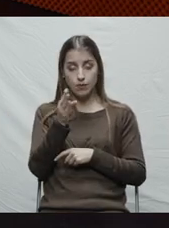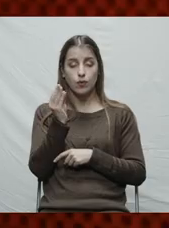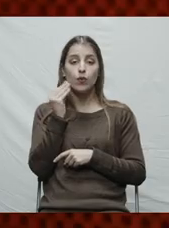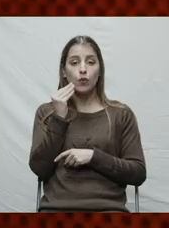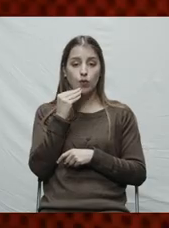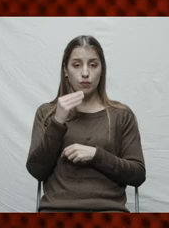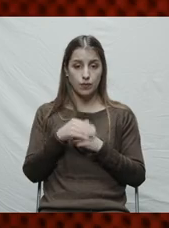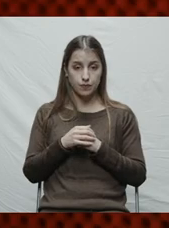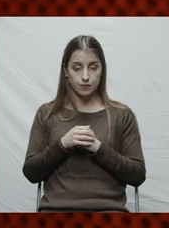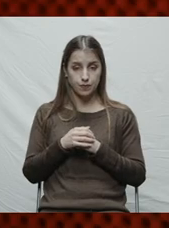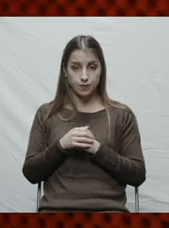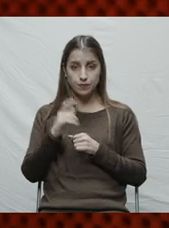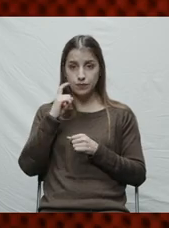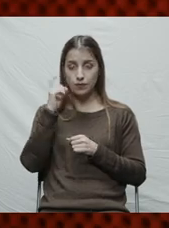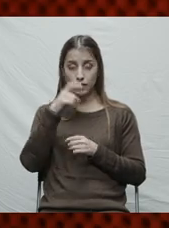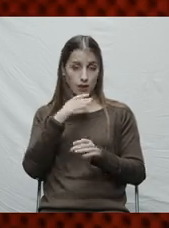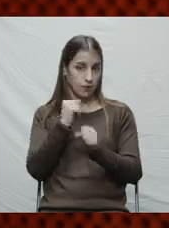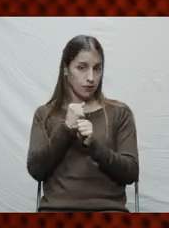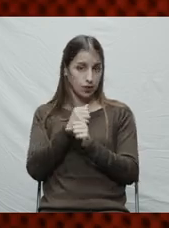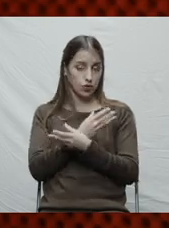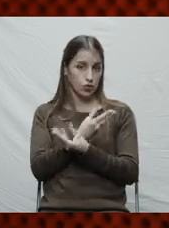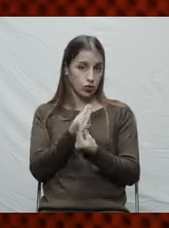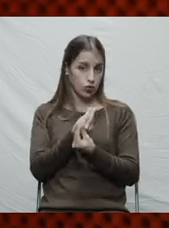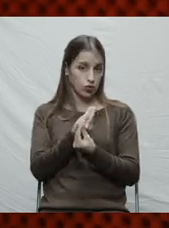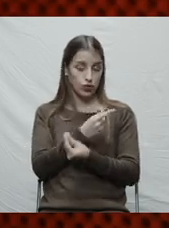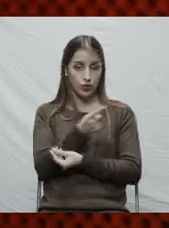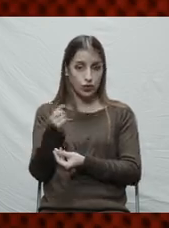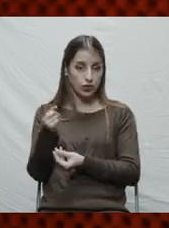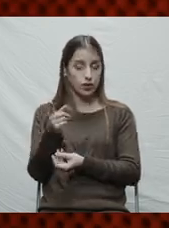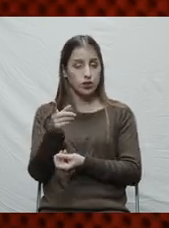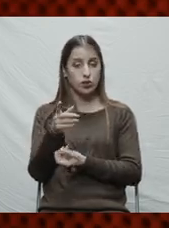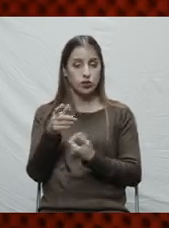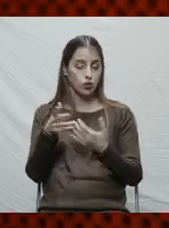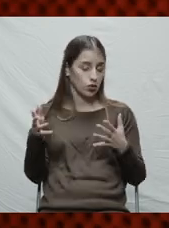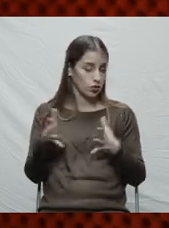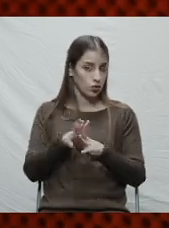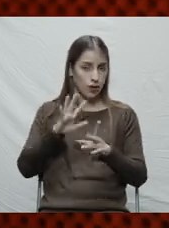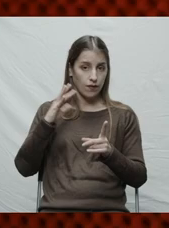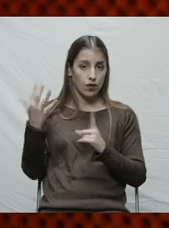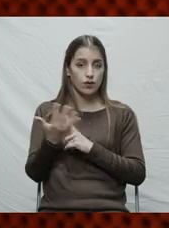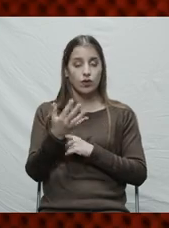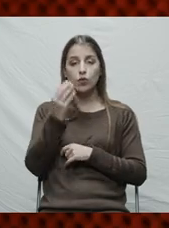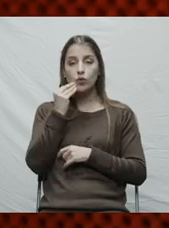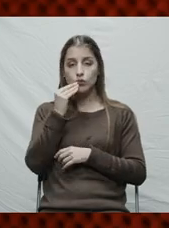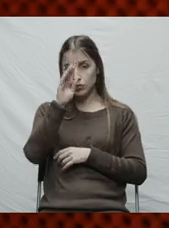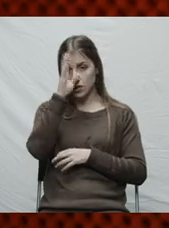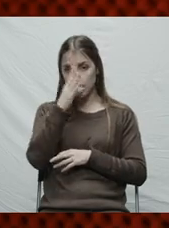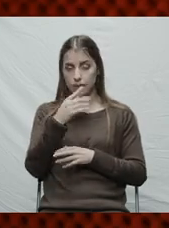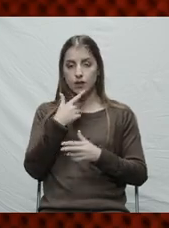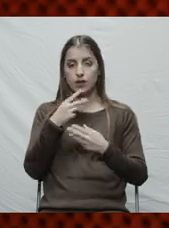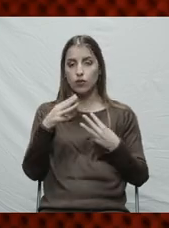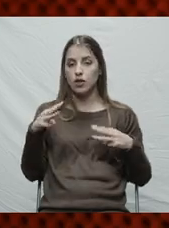E não só os colaboradores, os outros corpos que vêm trabalhar convosco, como os intérpretes, mas toda outra matéria que está presente no vosso trabalho.